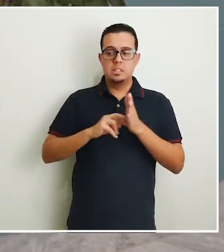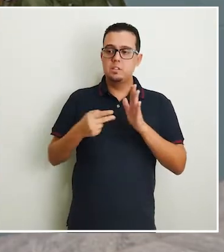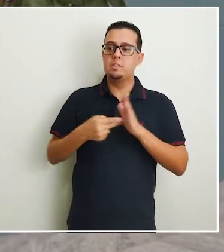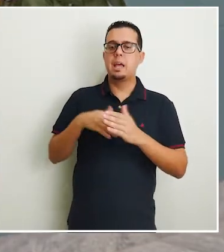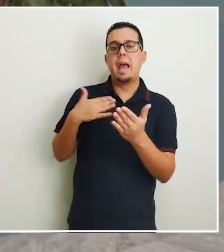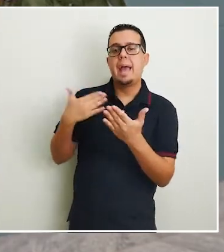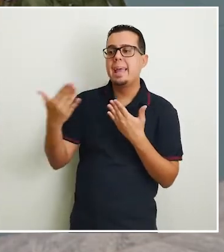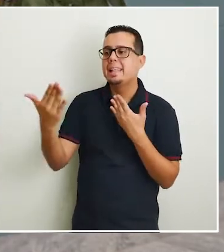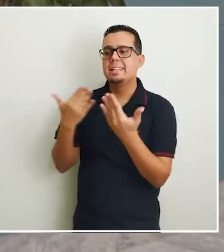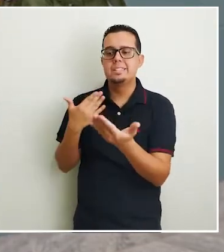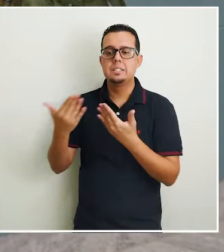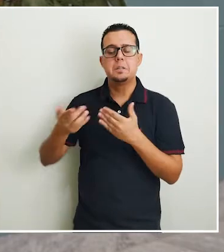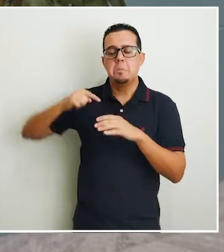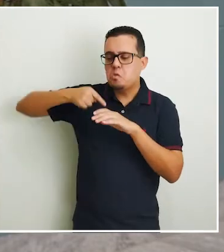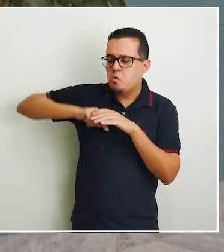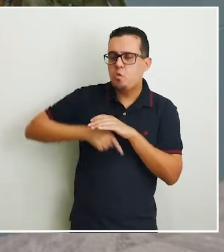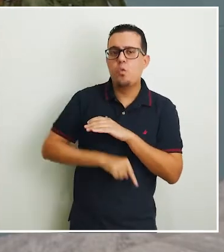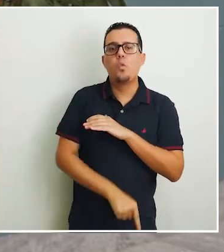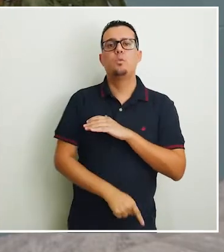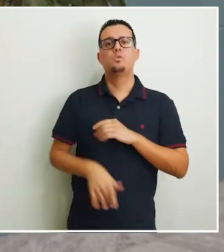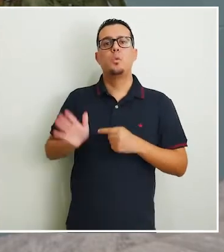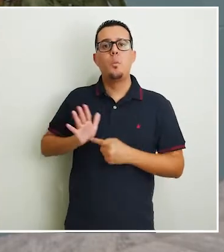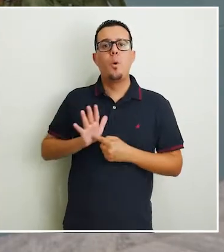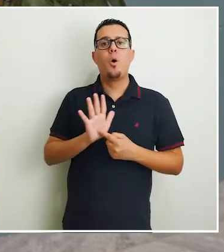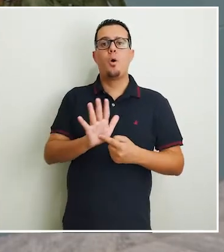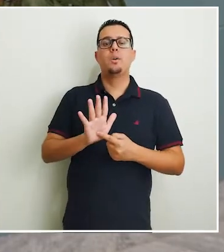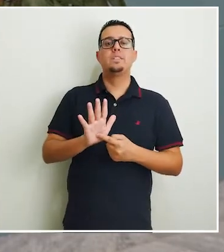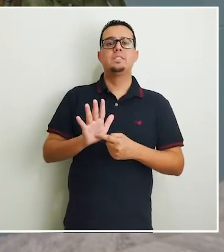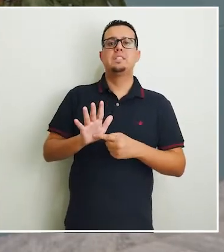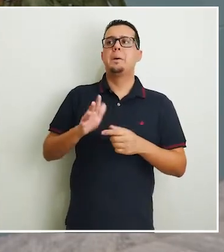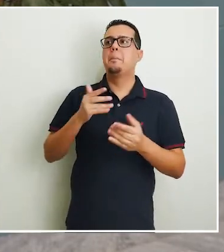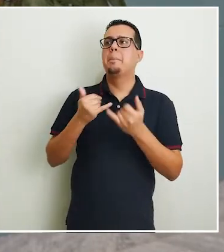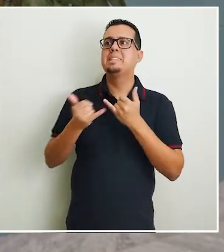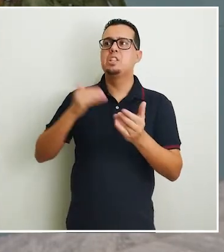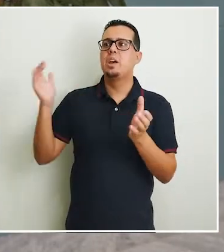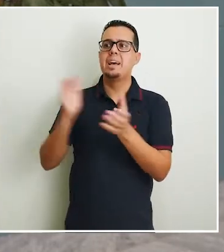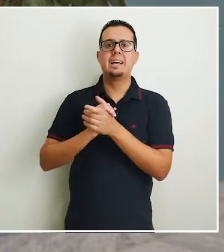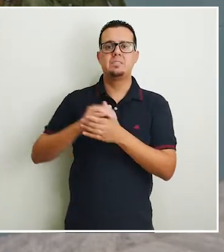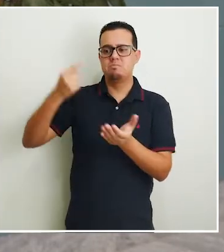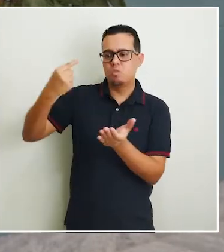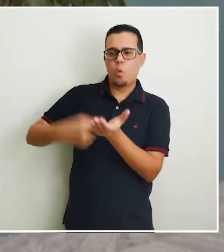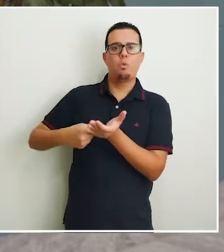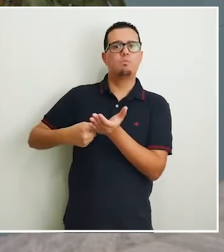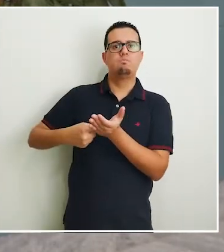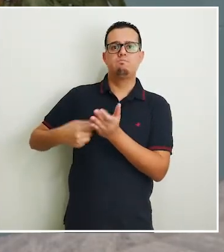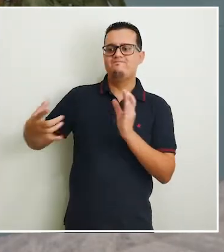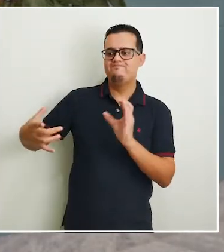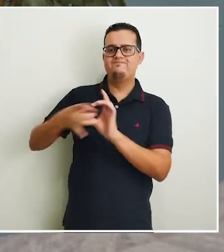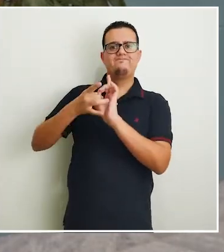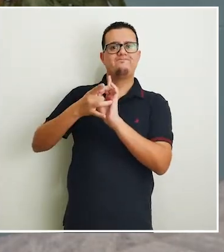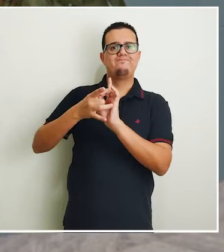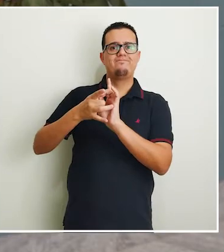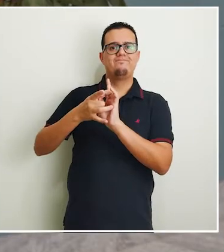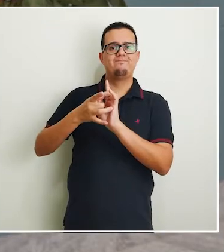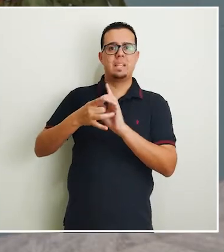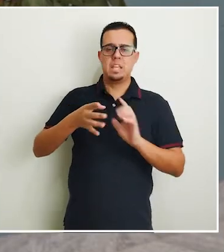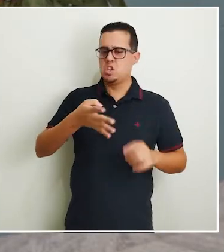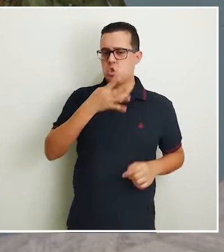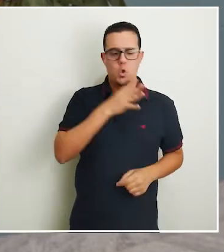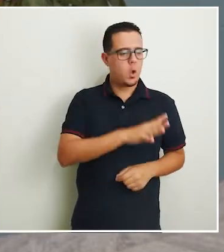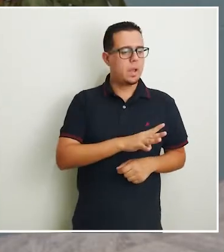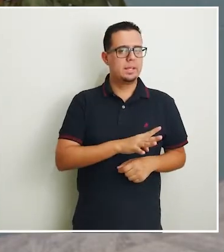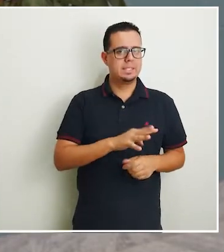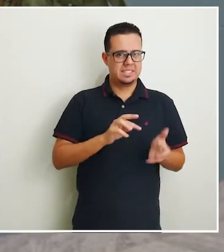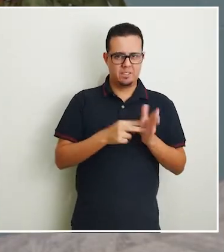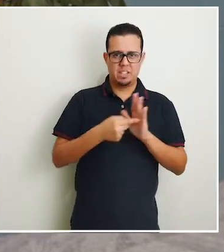ao ponto de apontar para uma aliança conjugal, uma aliança pactual. Não conhecer é muito mais